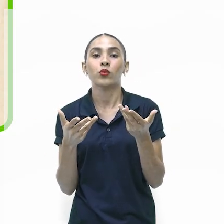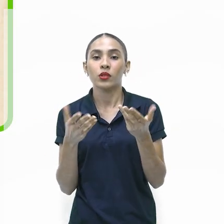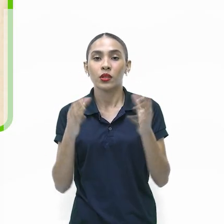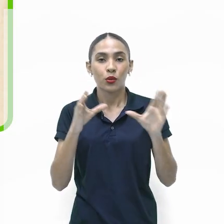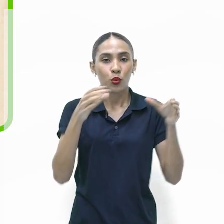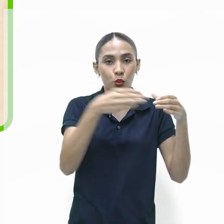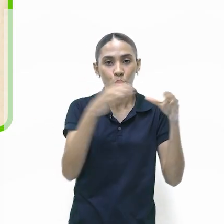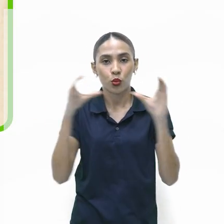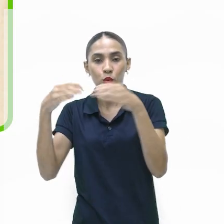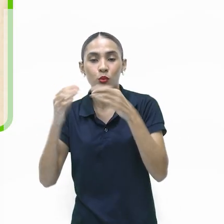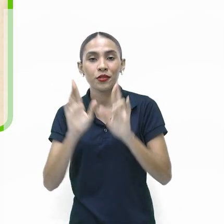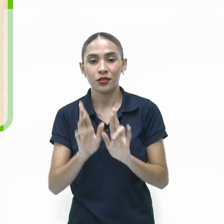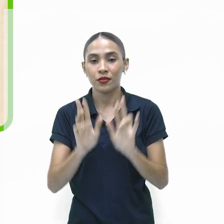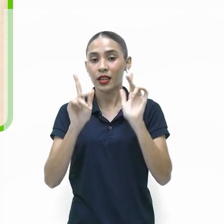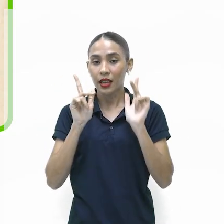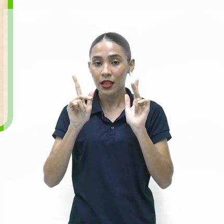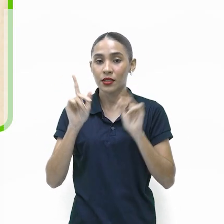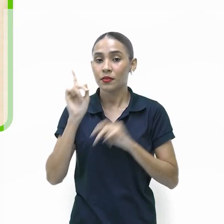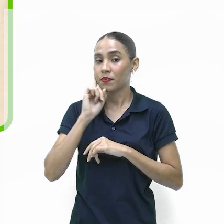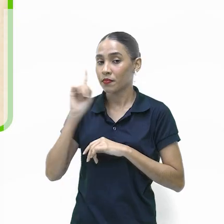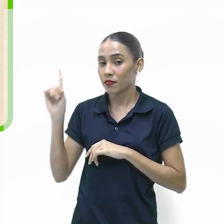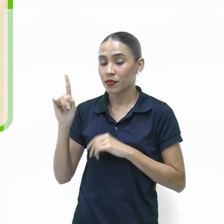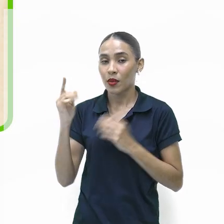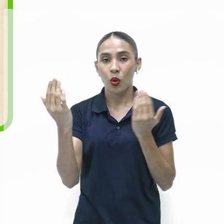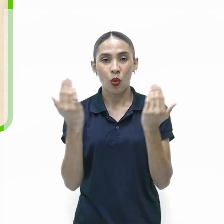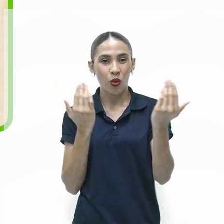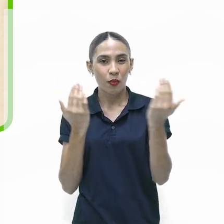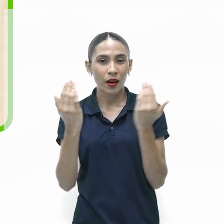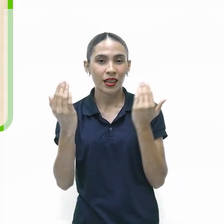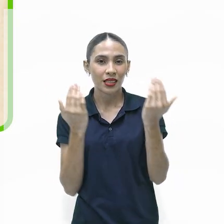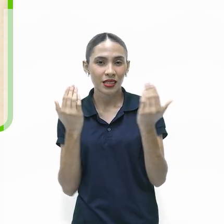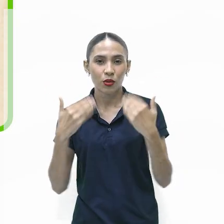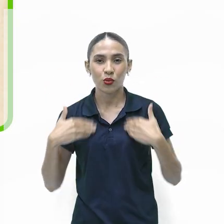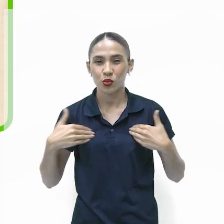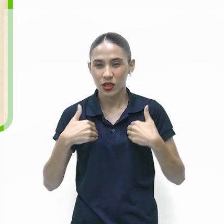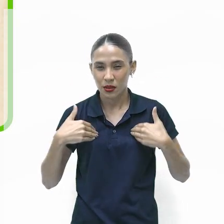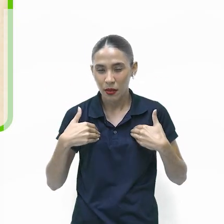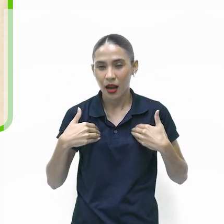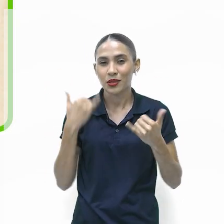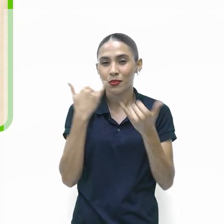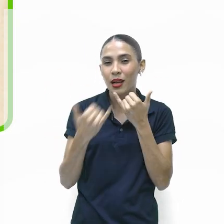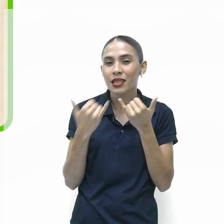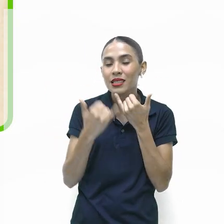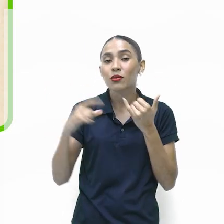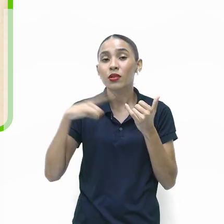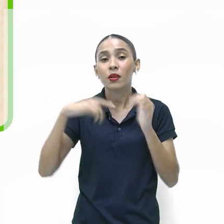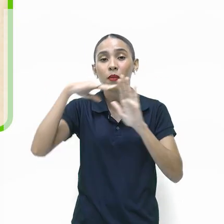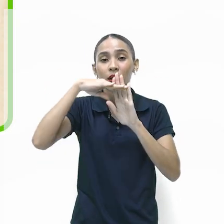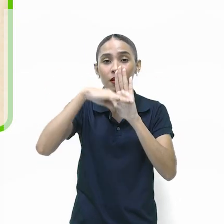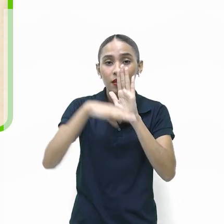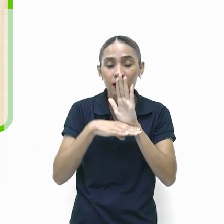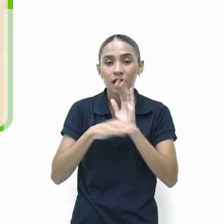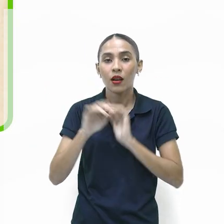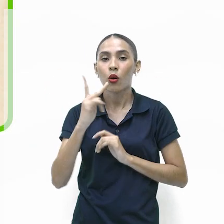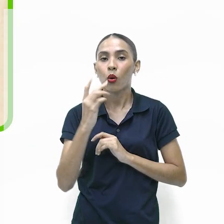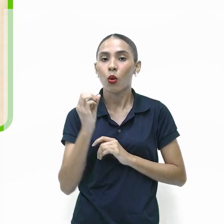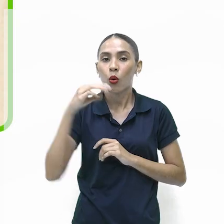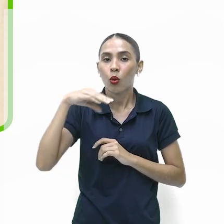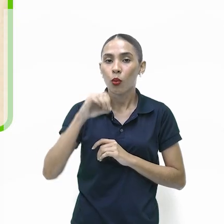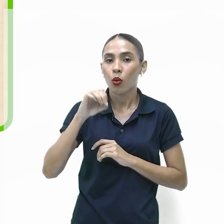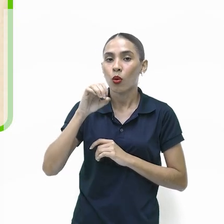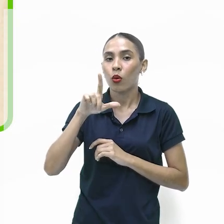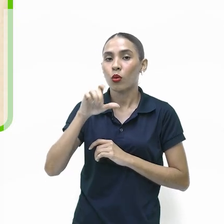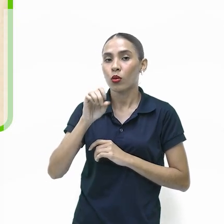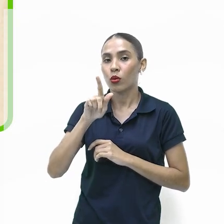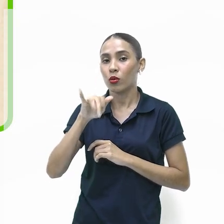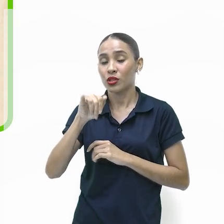hoje em dia fazem parte de grupos totalmente diferentes. Essas comparações, né, essas semelhanças, elas são classificadas entre homologia